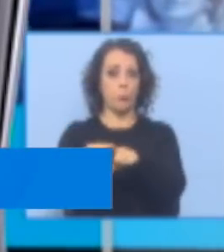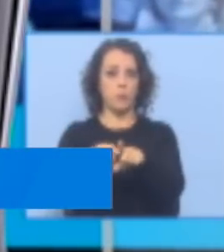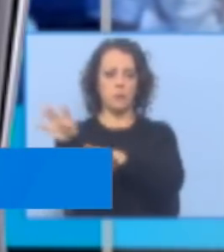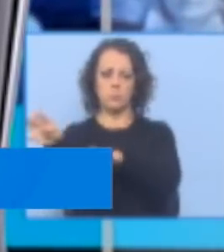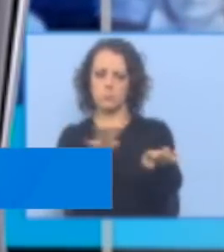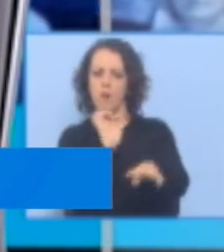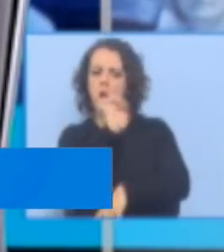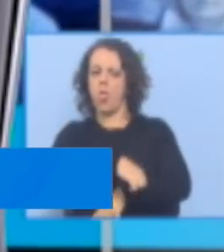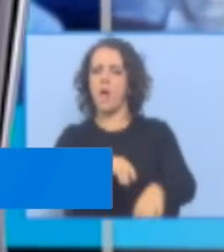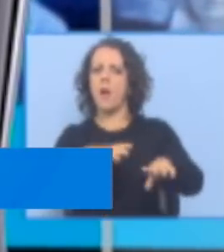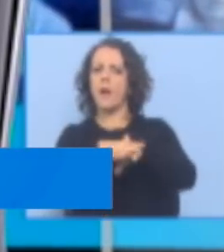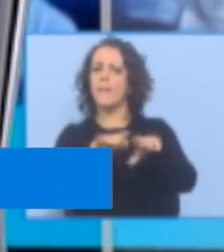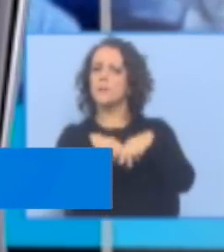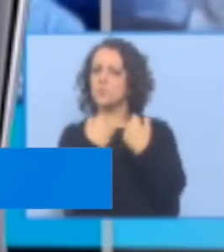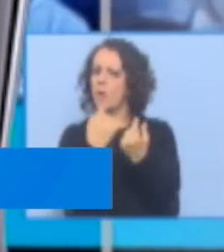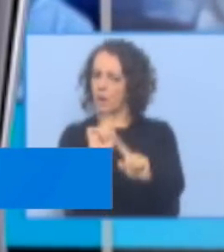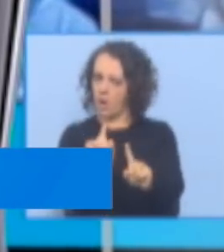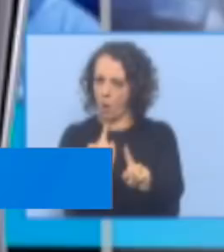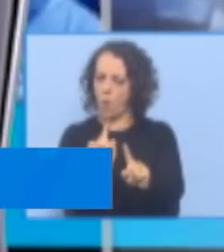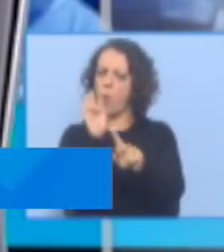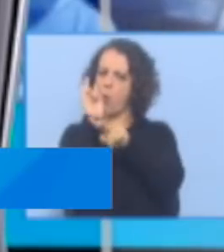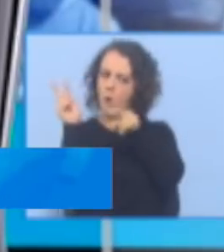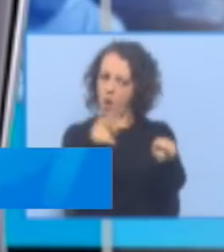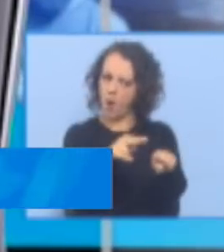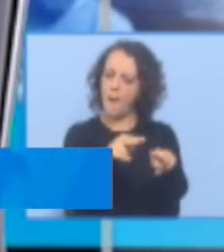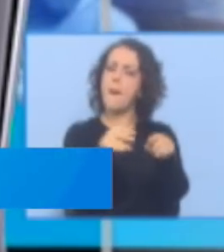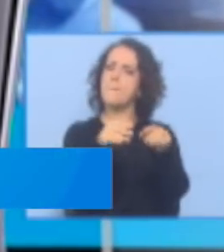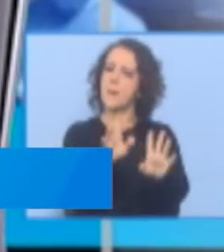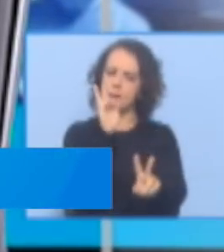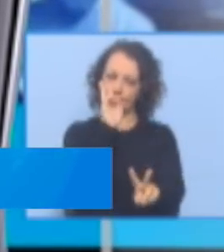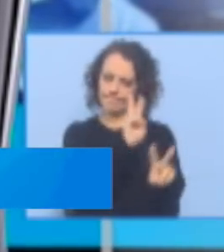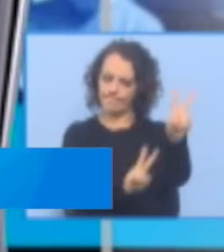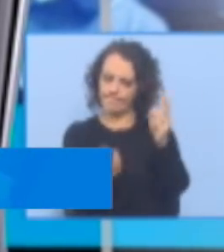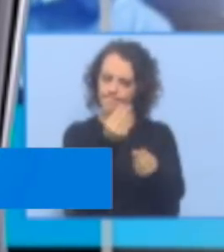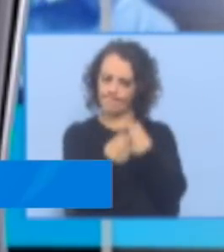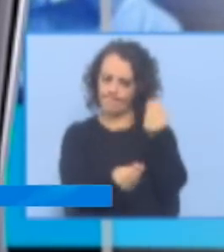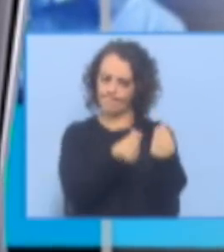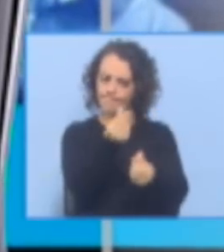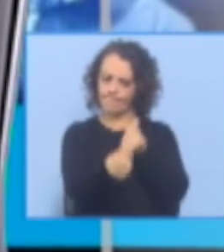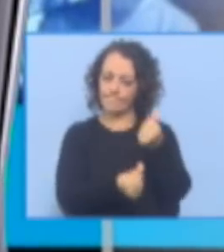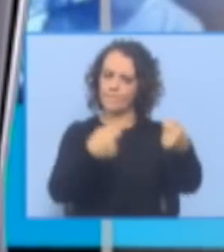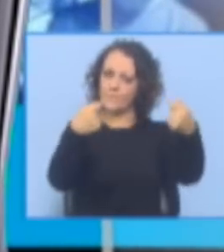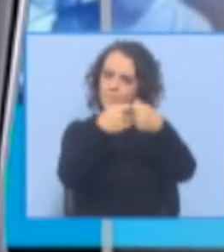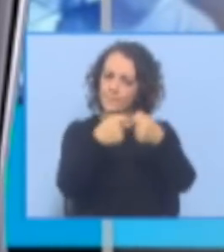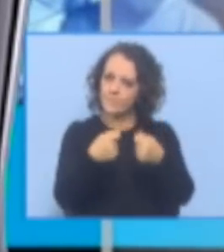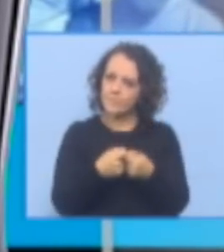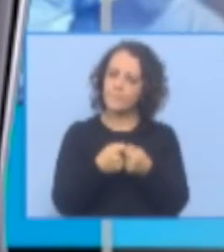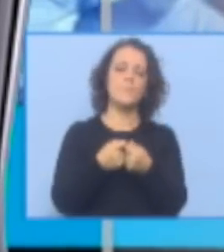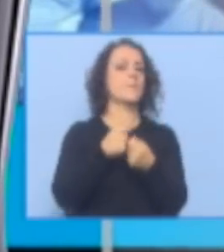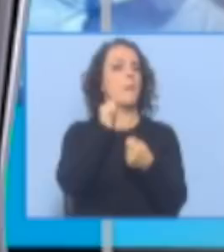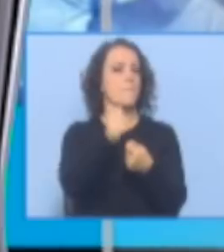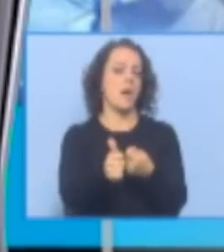redes sociais, mas têm de ser com conta, peso e medida, e